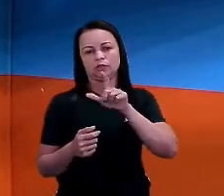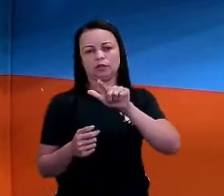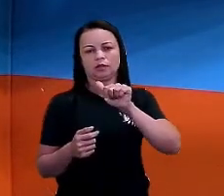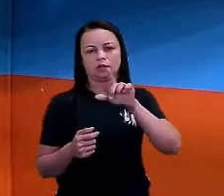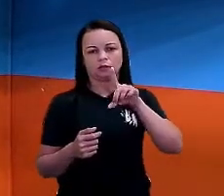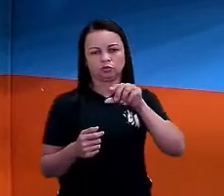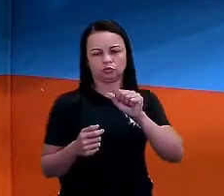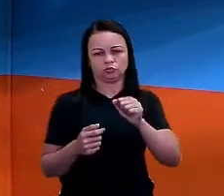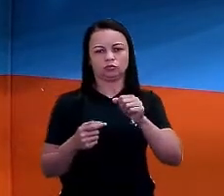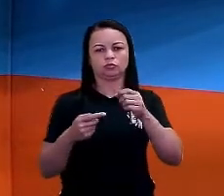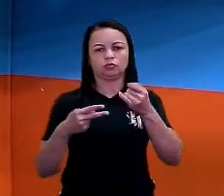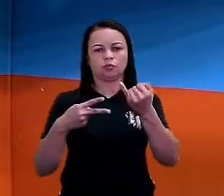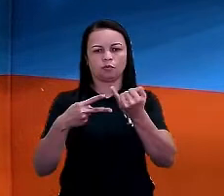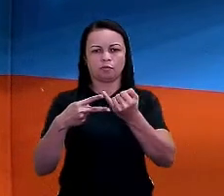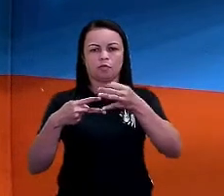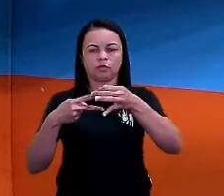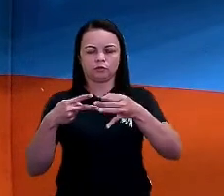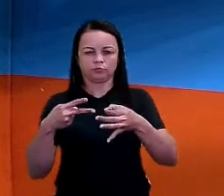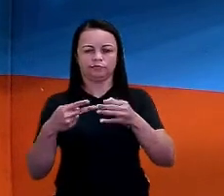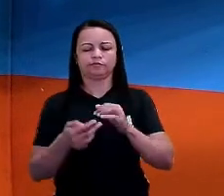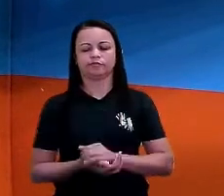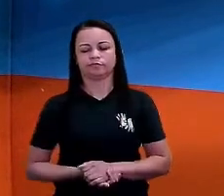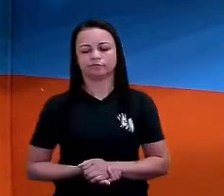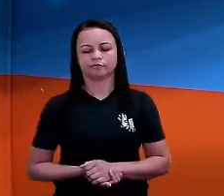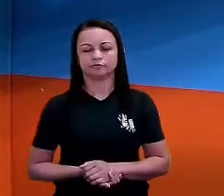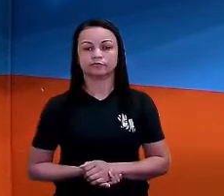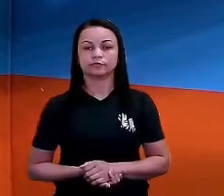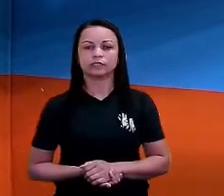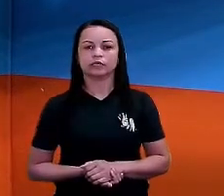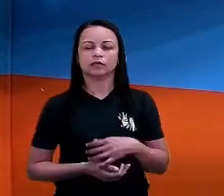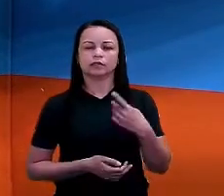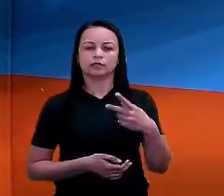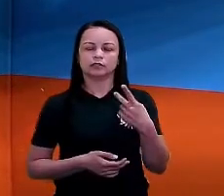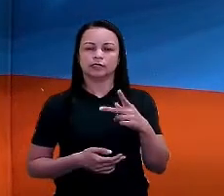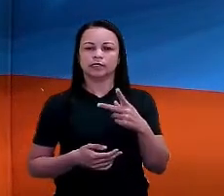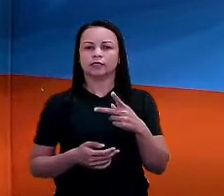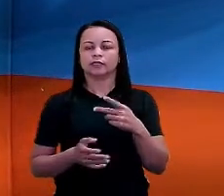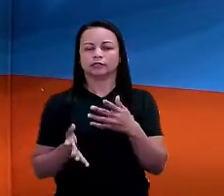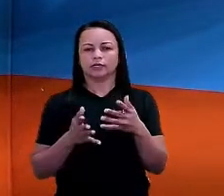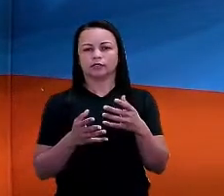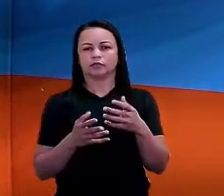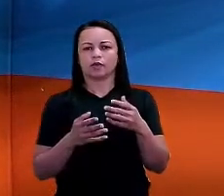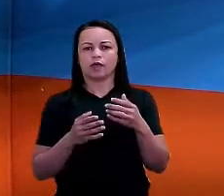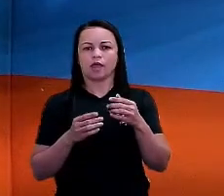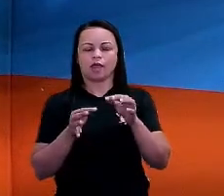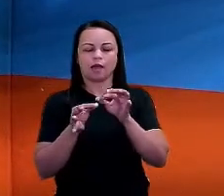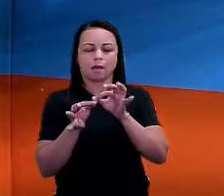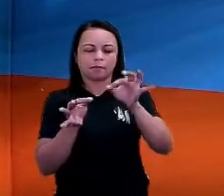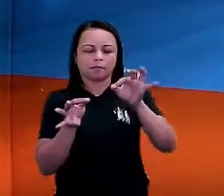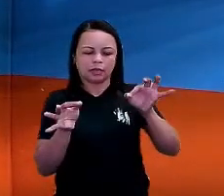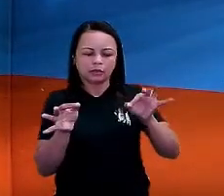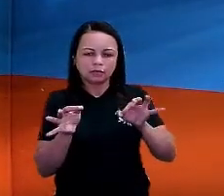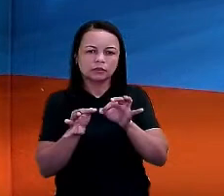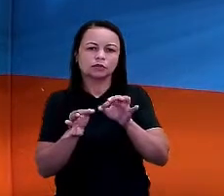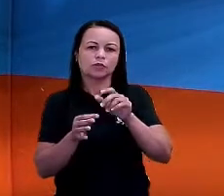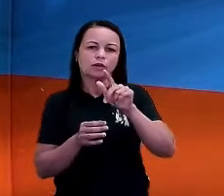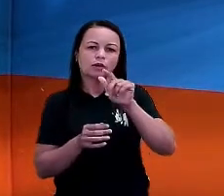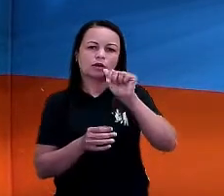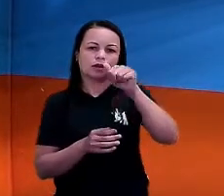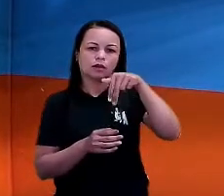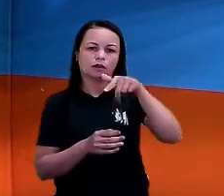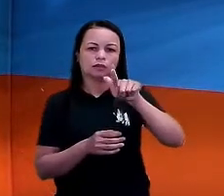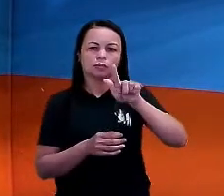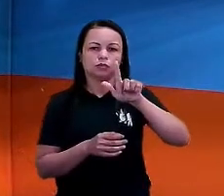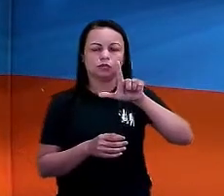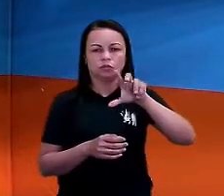polígono. Beleza? Deu para entender? Porque aí, nesse caso, eu não tenho a medida do ângulo. Quando eu tenho a medida do ângulo, basta